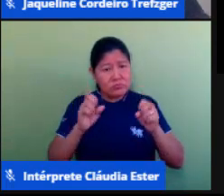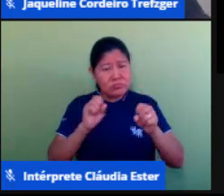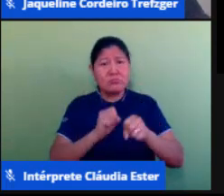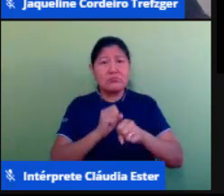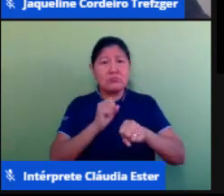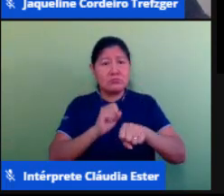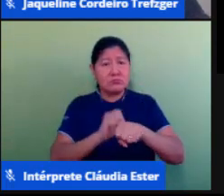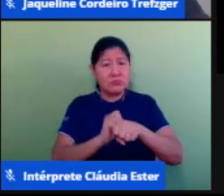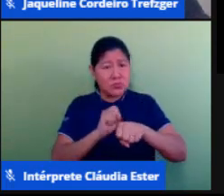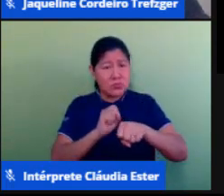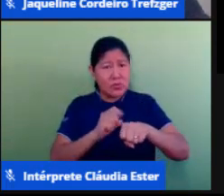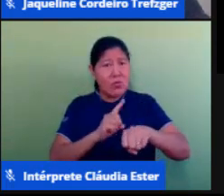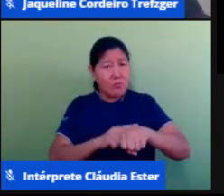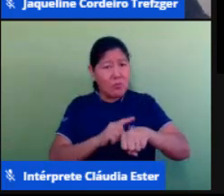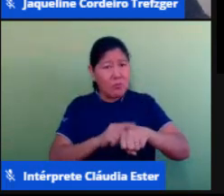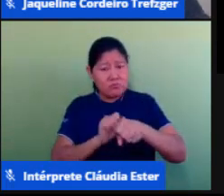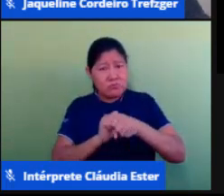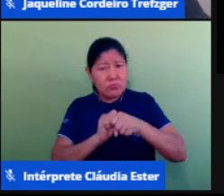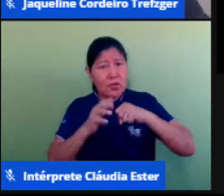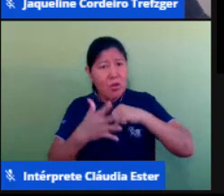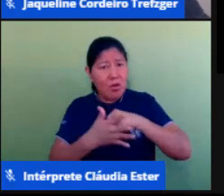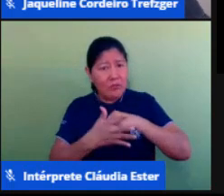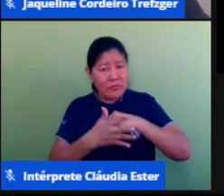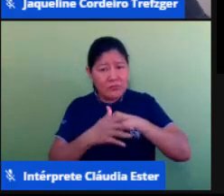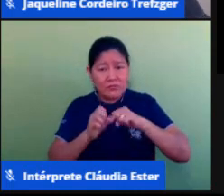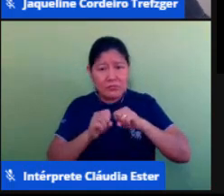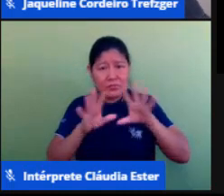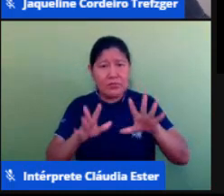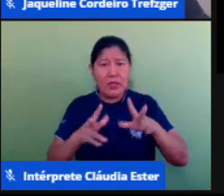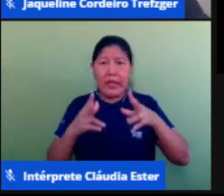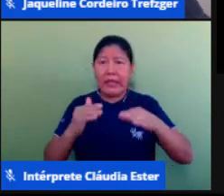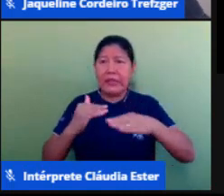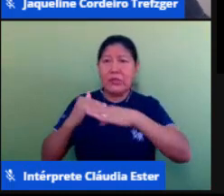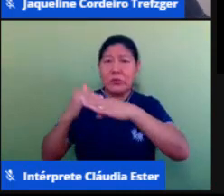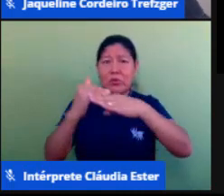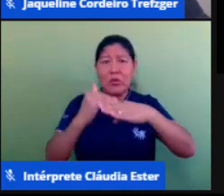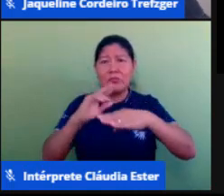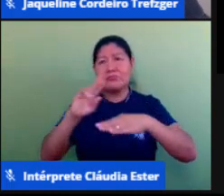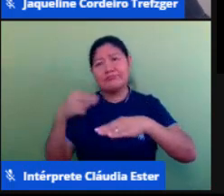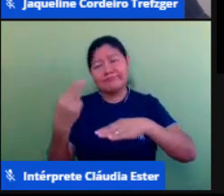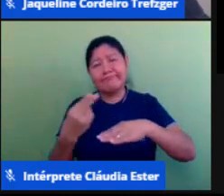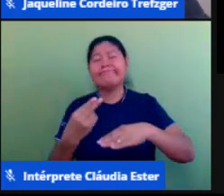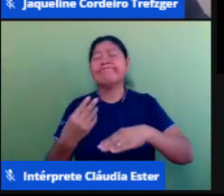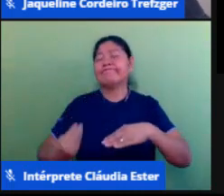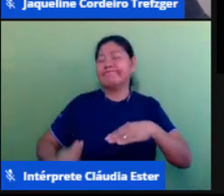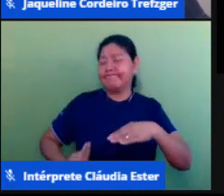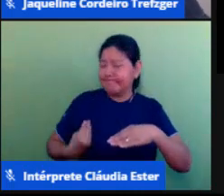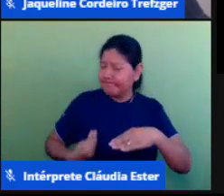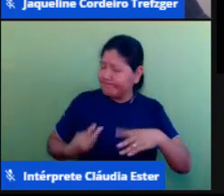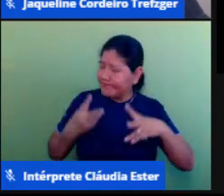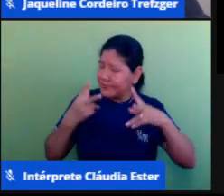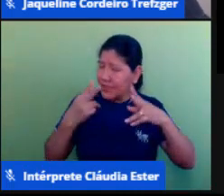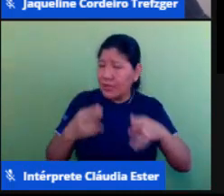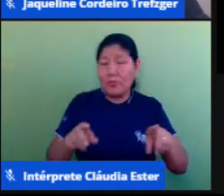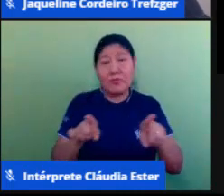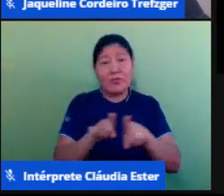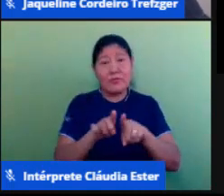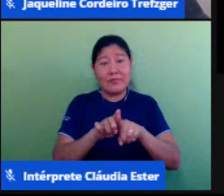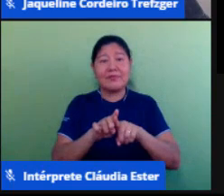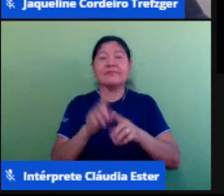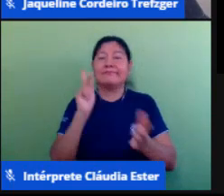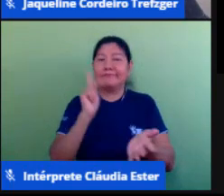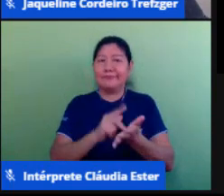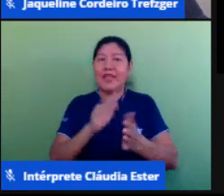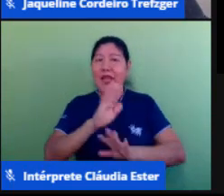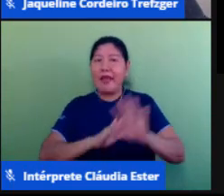Covid-19 nos igualou. Você não acha que estamos todos no mesmo barco? Tudo bem que alguns são